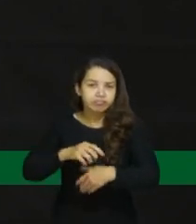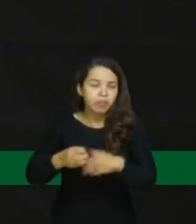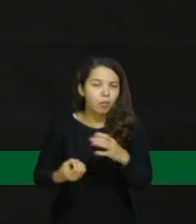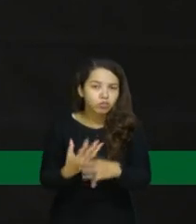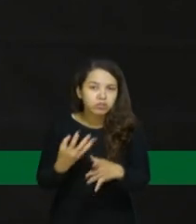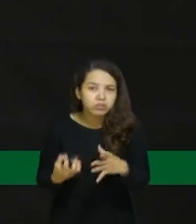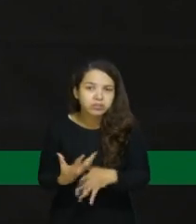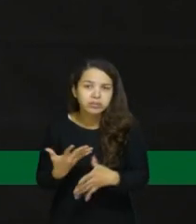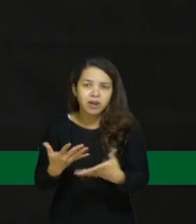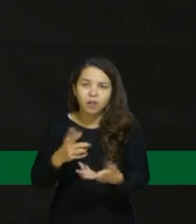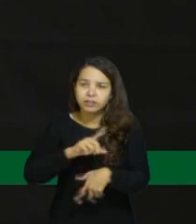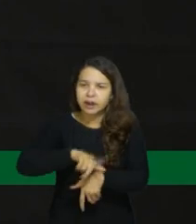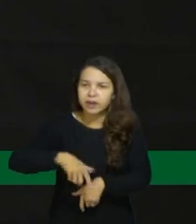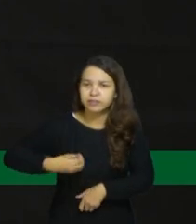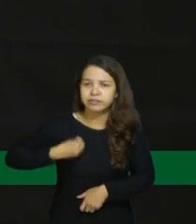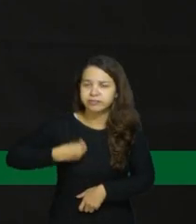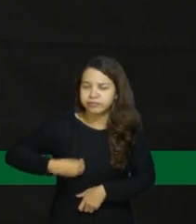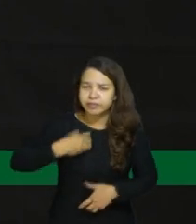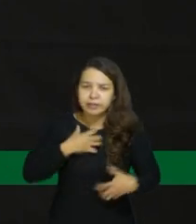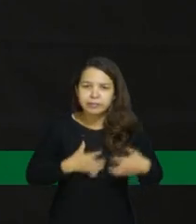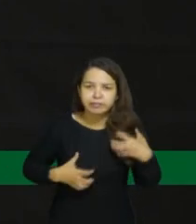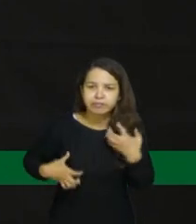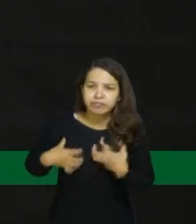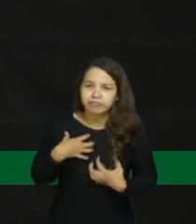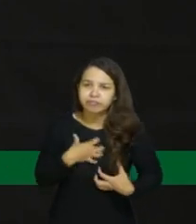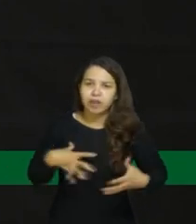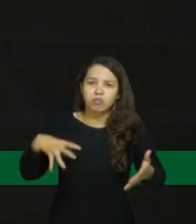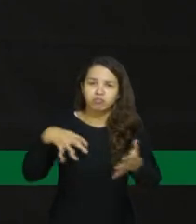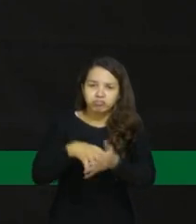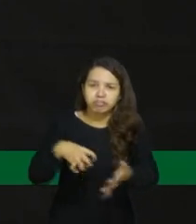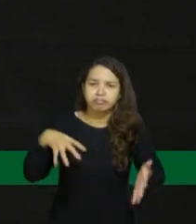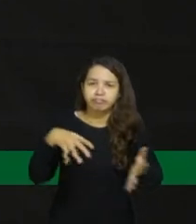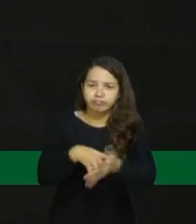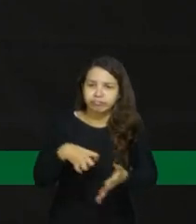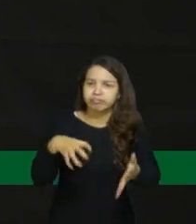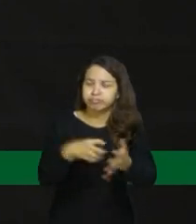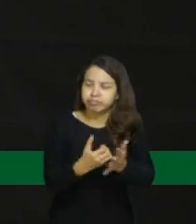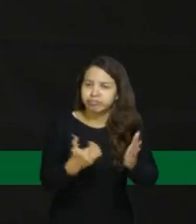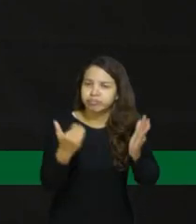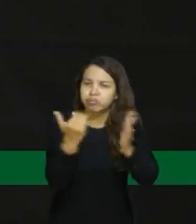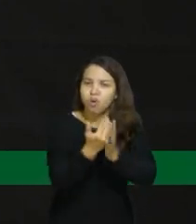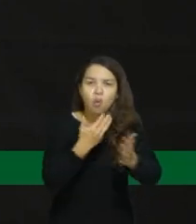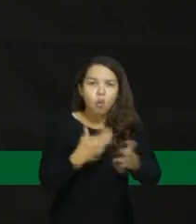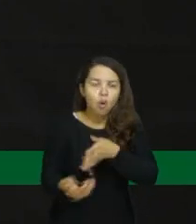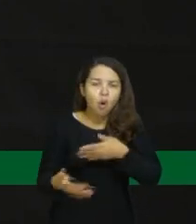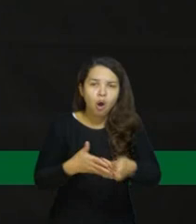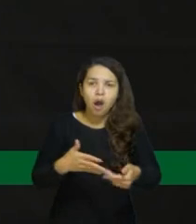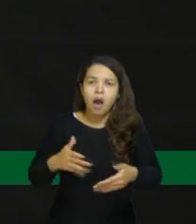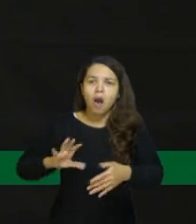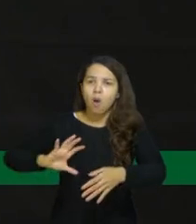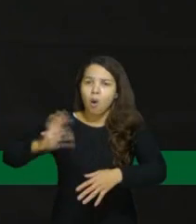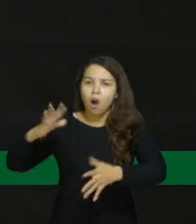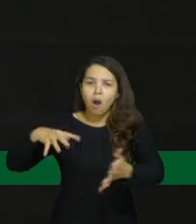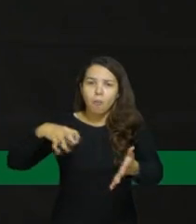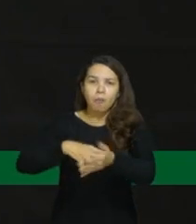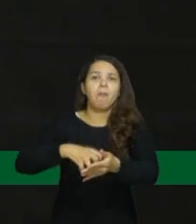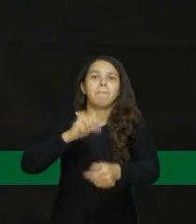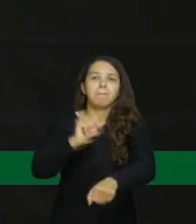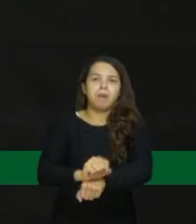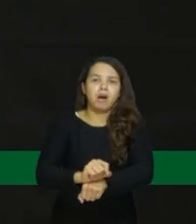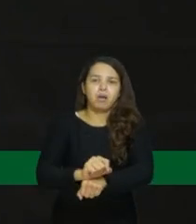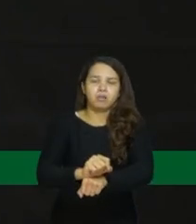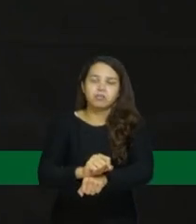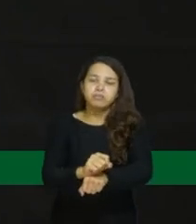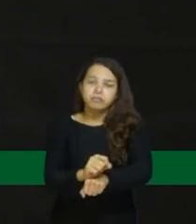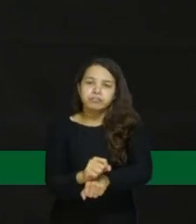uma irritação constante, um aumento do número de acidentes. Aliás, qualquer acidente para. É inacreditável.